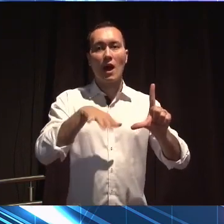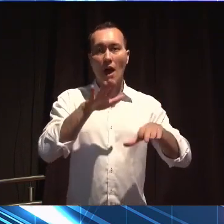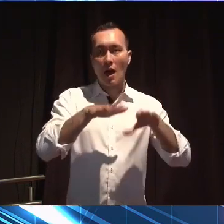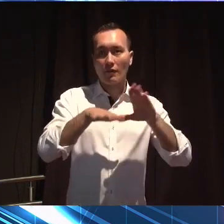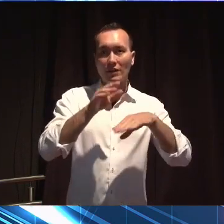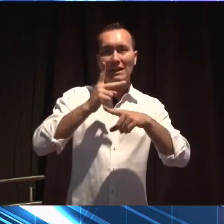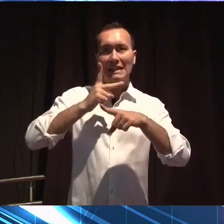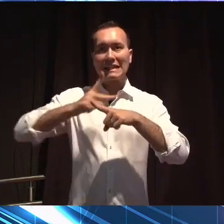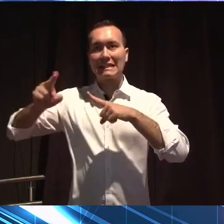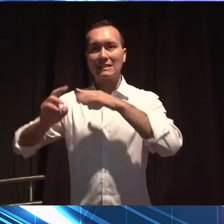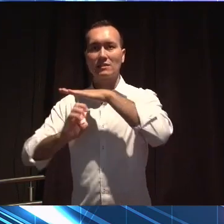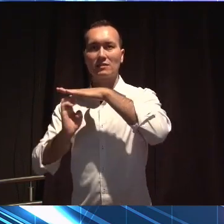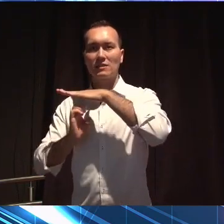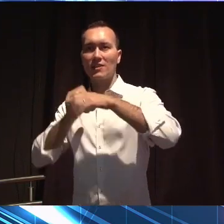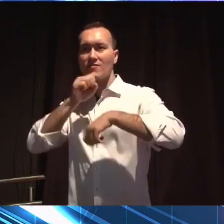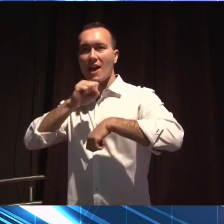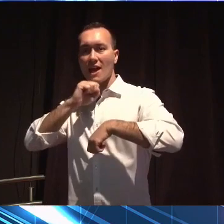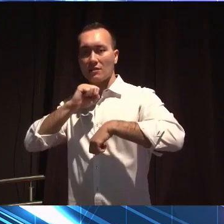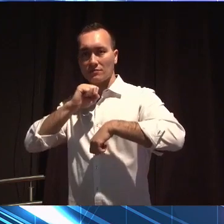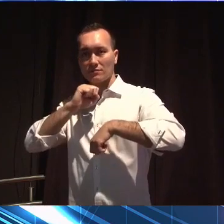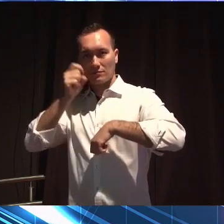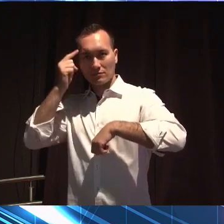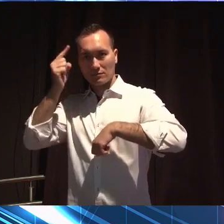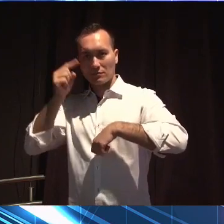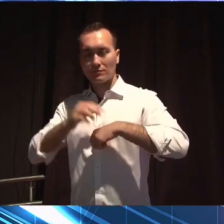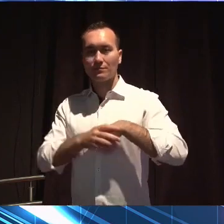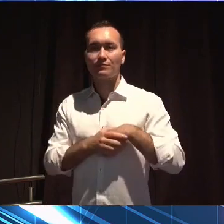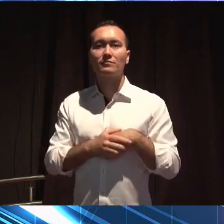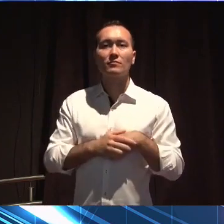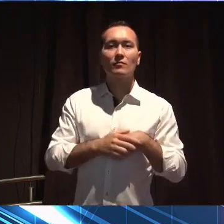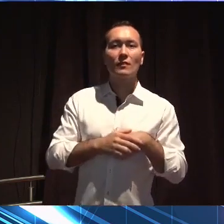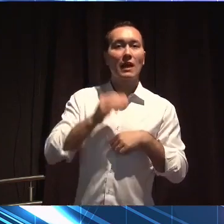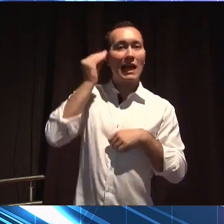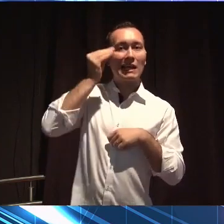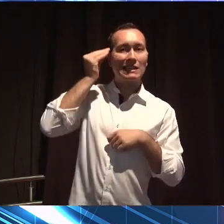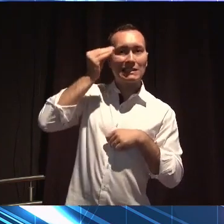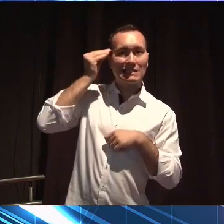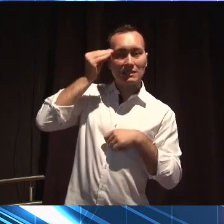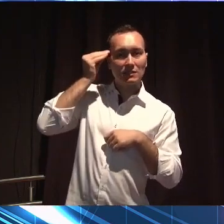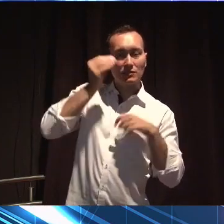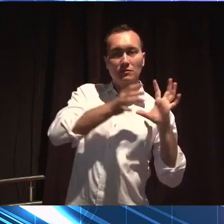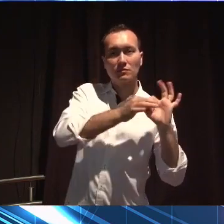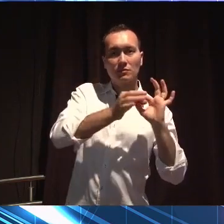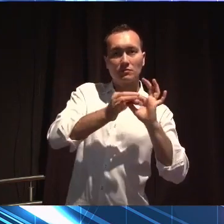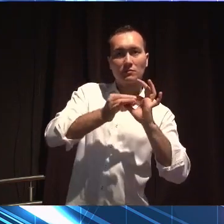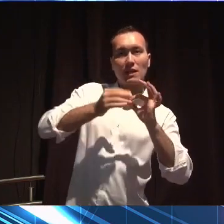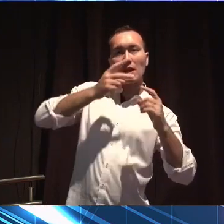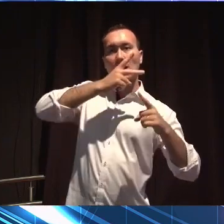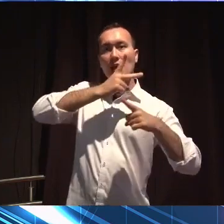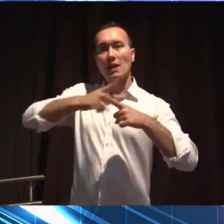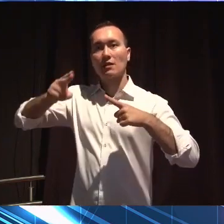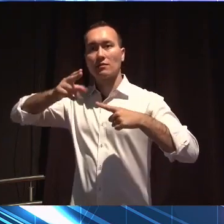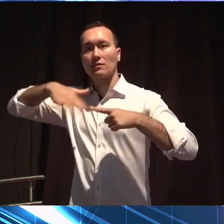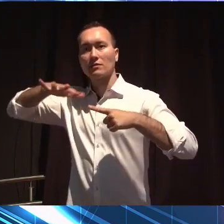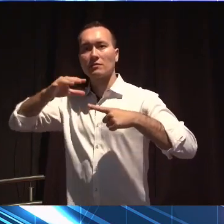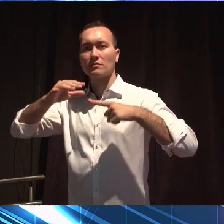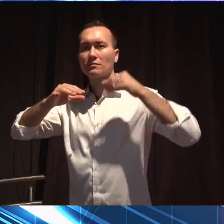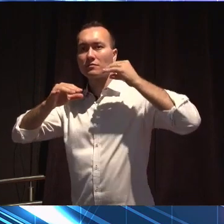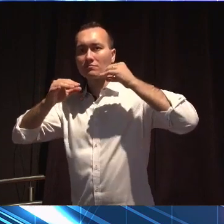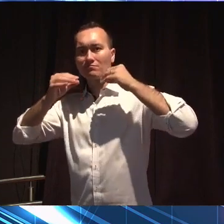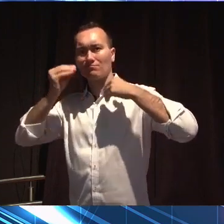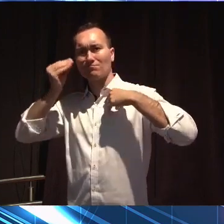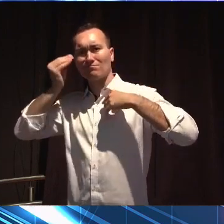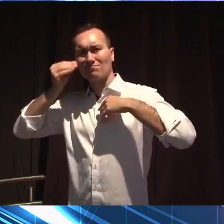tradicionais. Experiências conectadas, invariavelmente, vencem experiências excepcionais